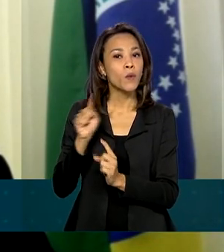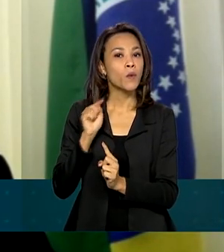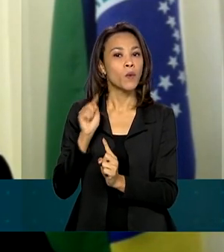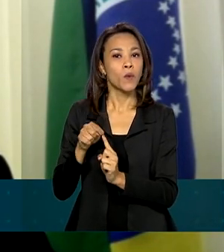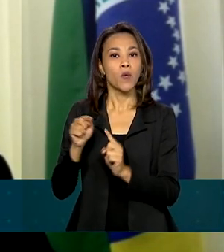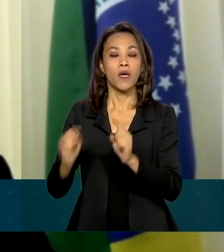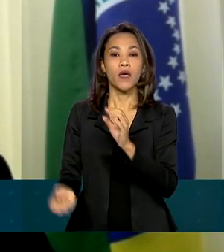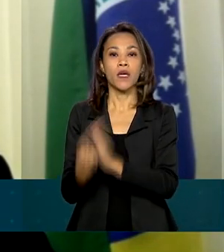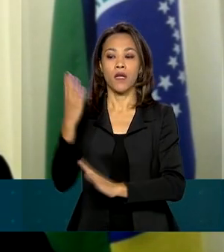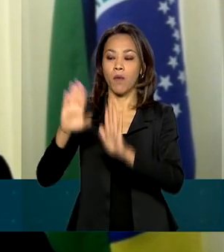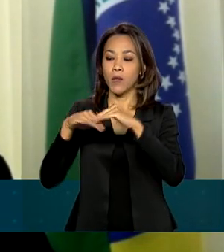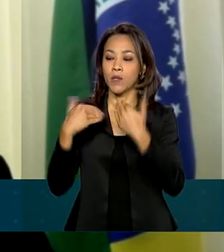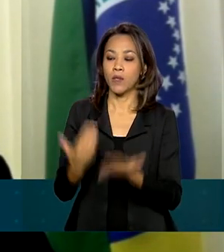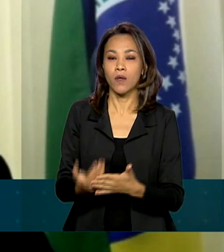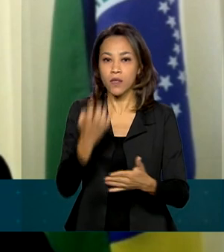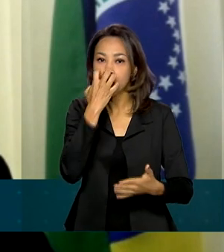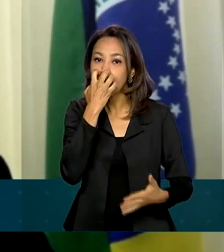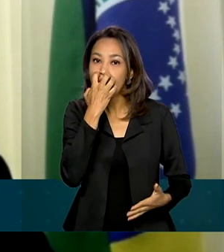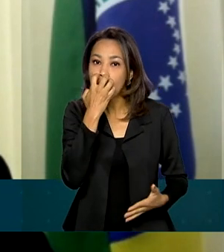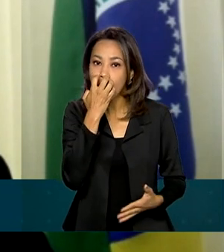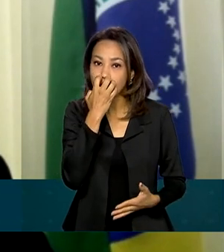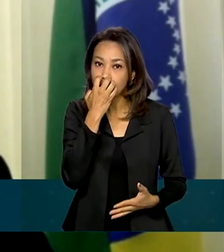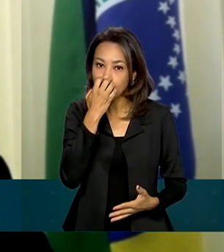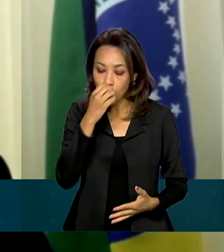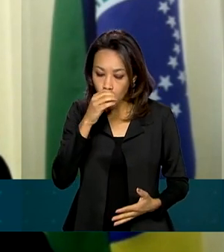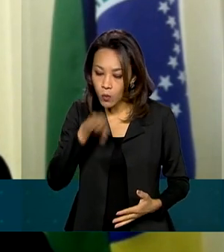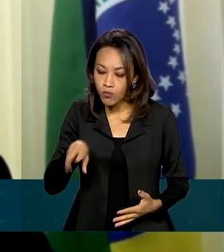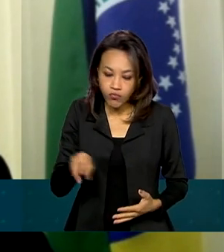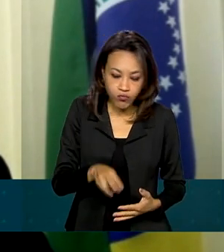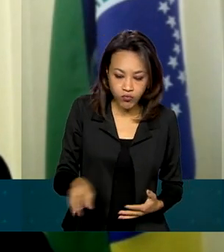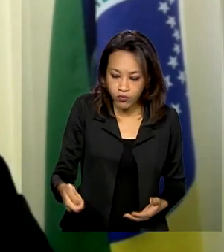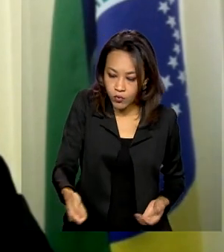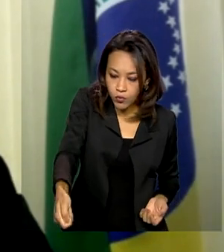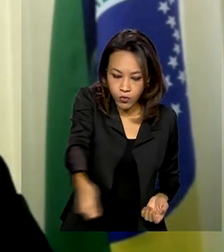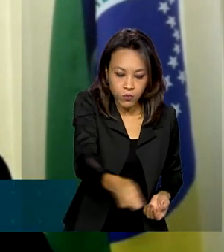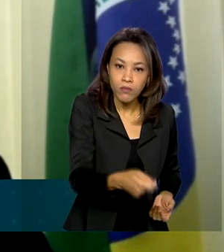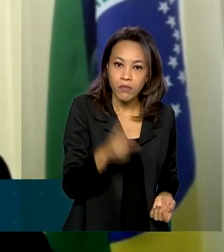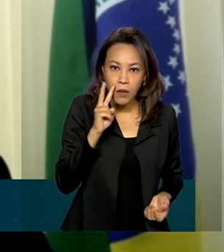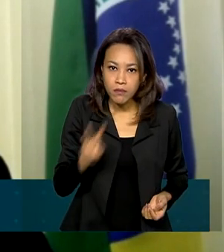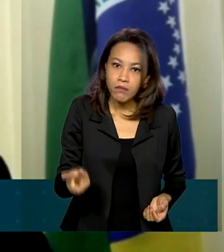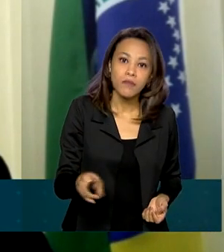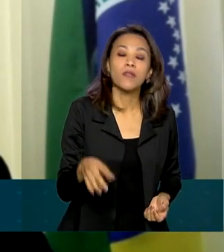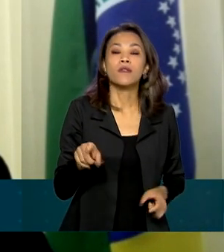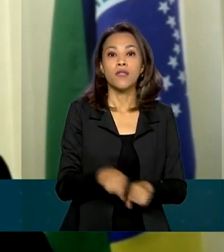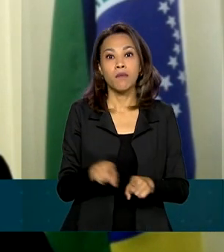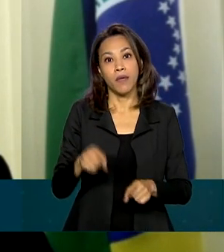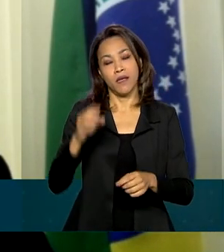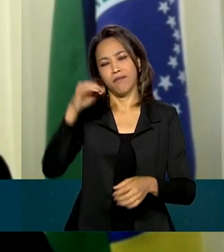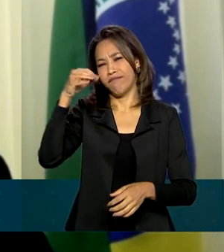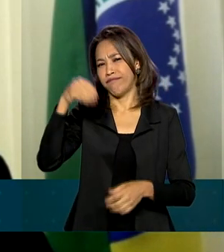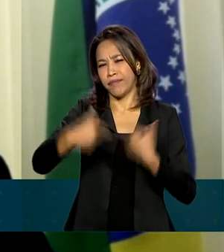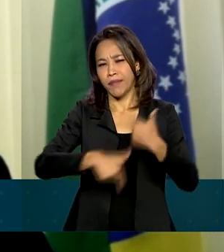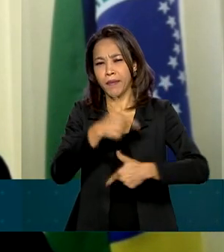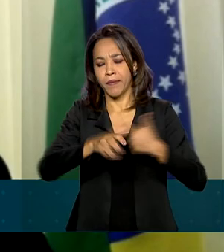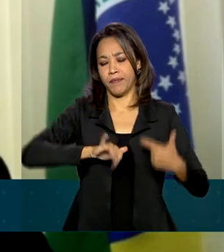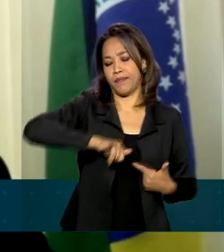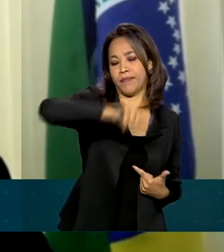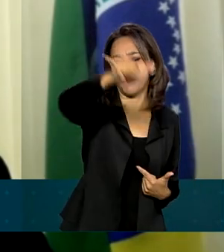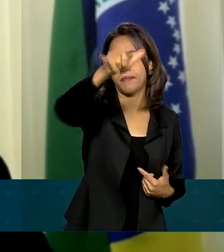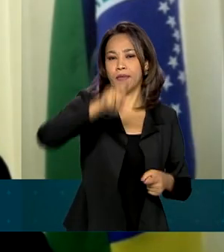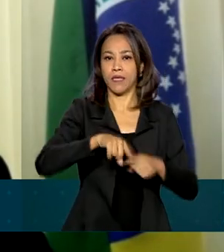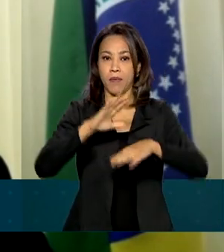cães farejadores para melhorar a fiscalização em portos, aeroportos, rodovias e fronteiras com previsão de